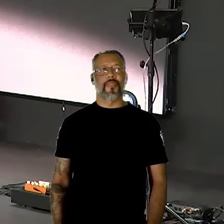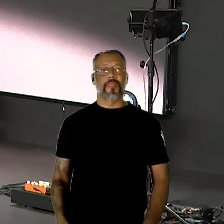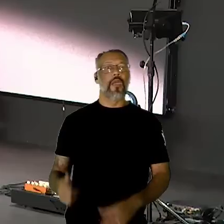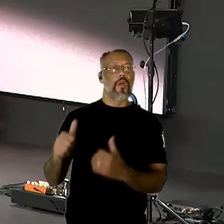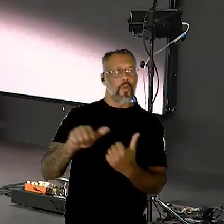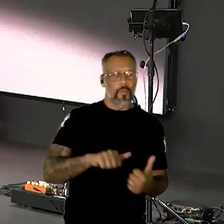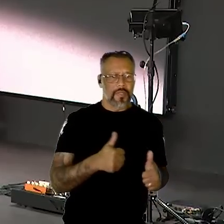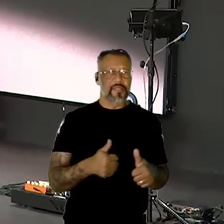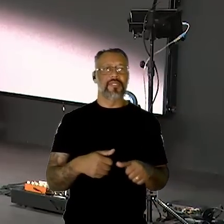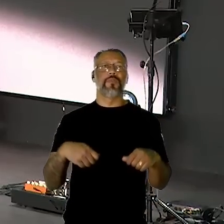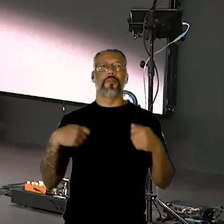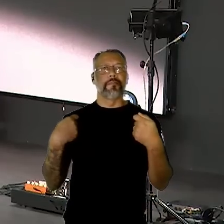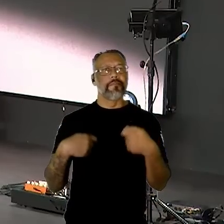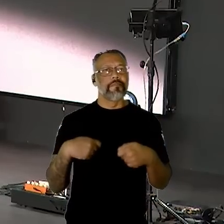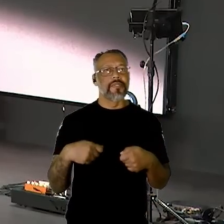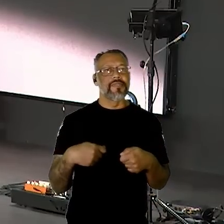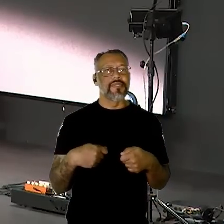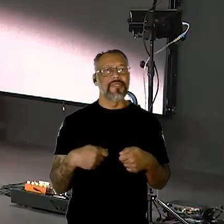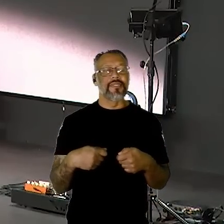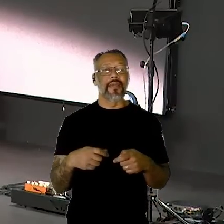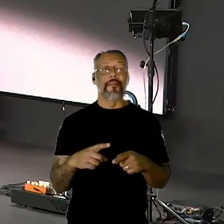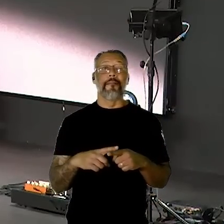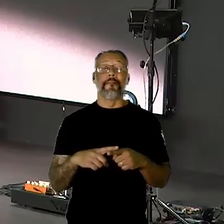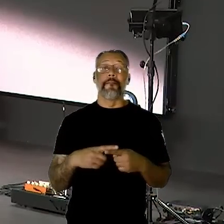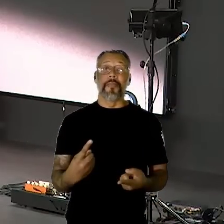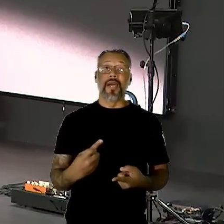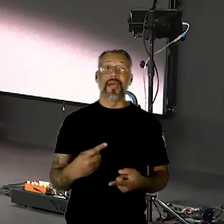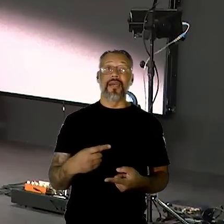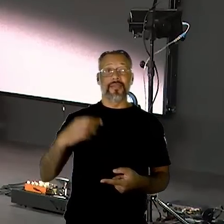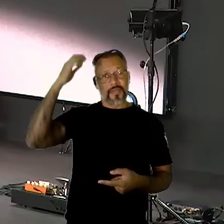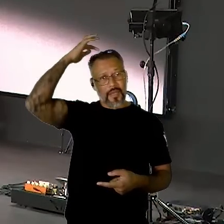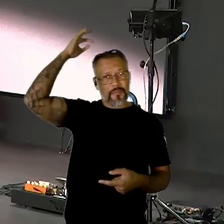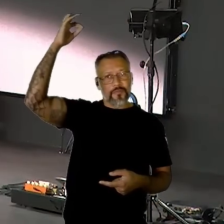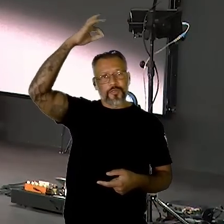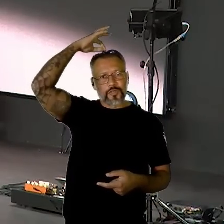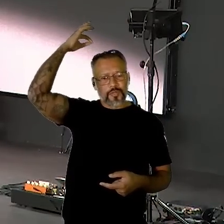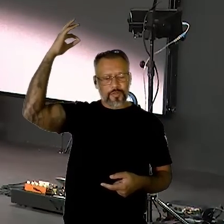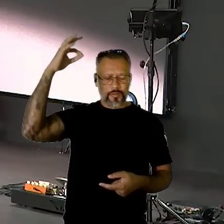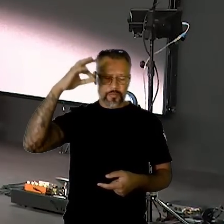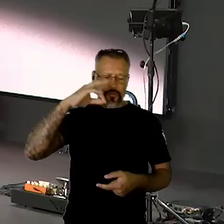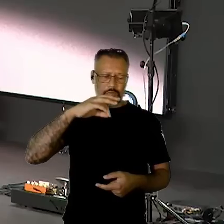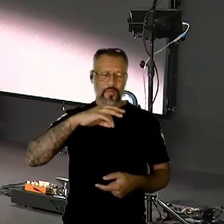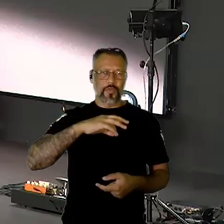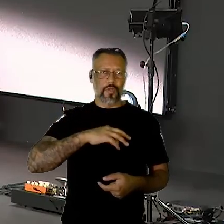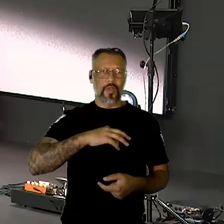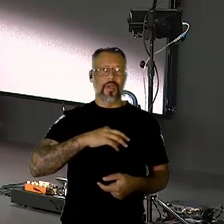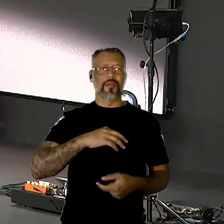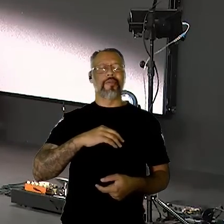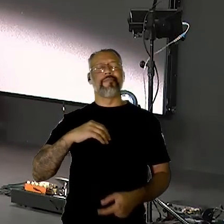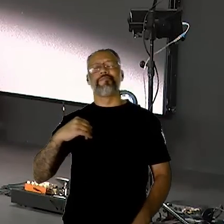fundamental mas o poder do Espírito Em Nós é vital